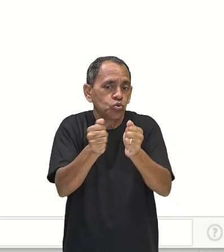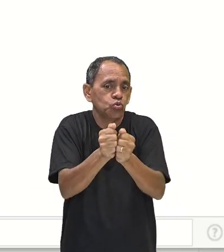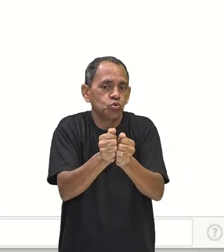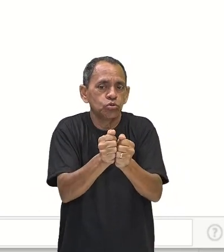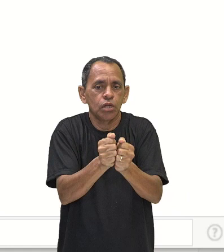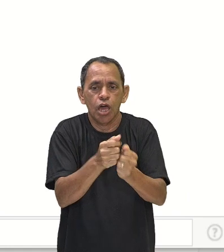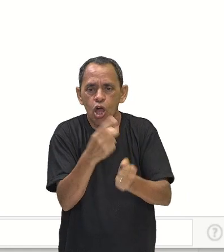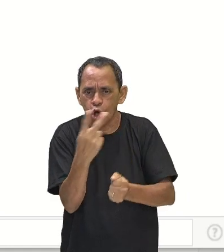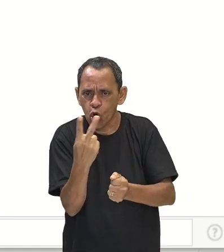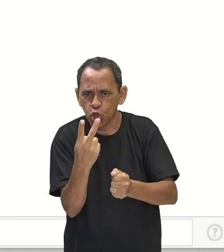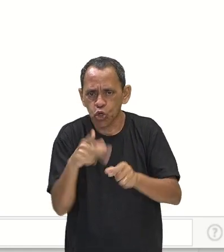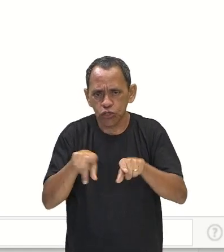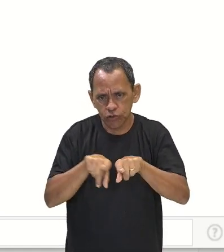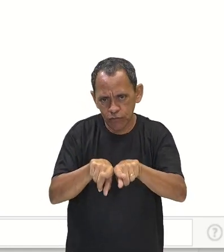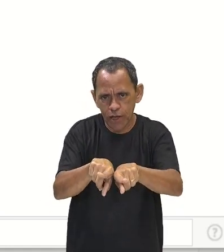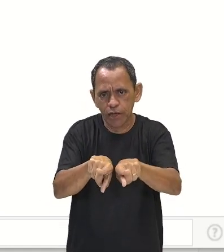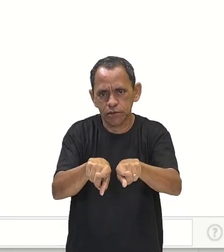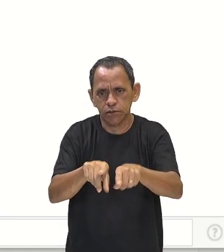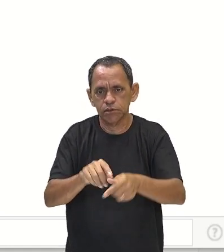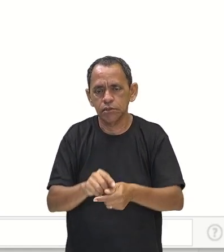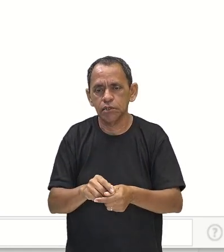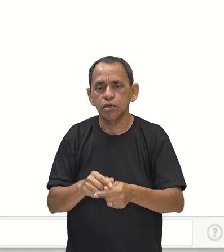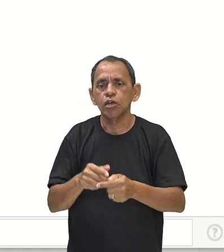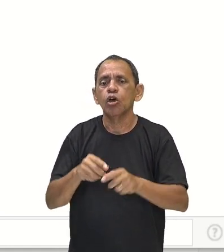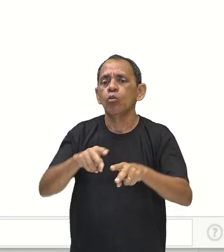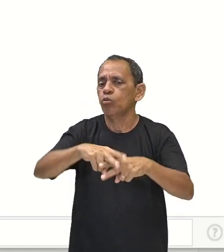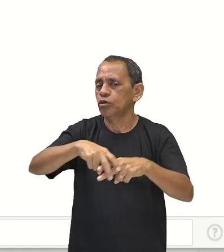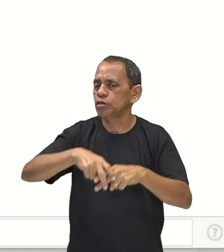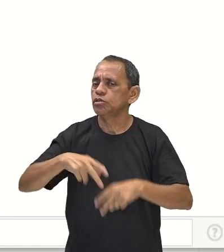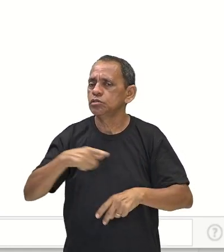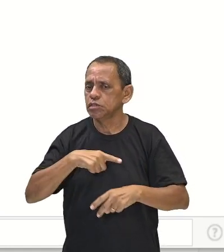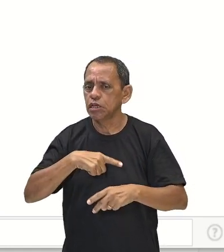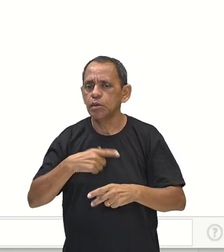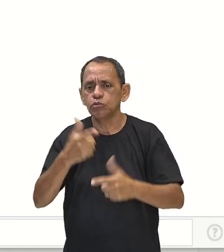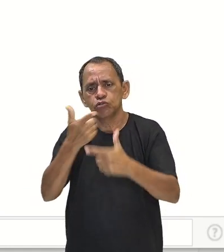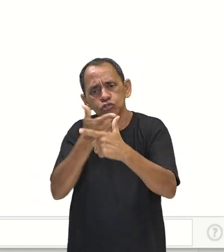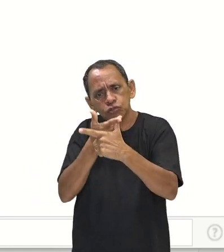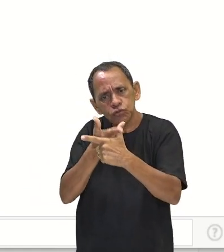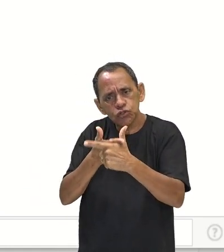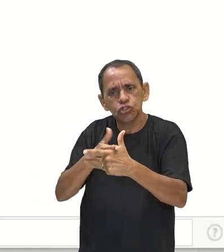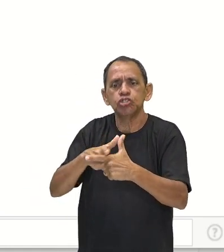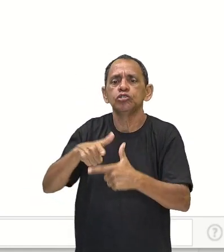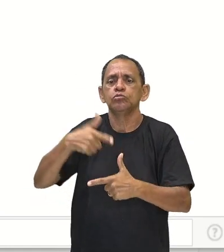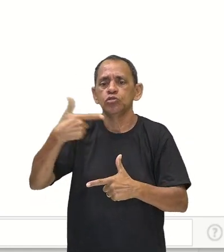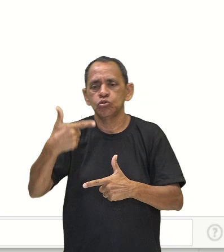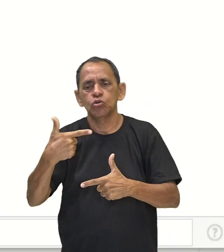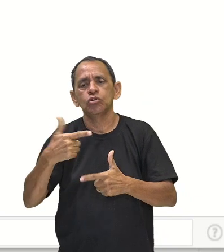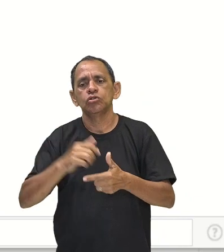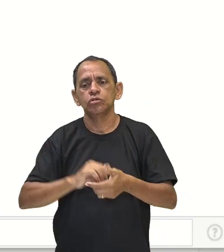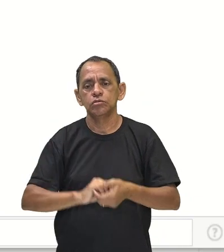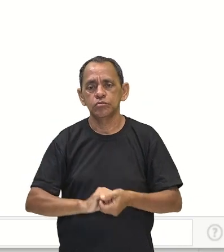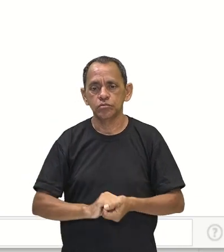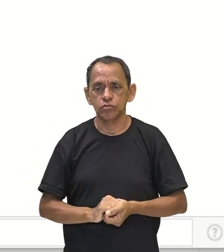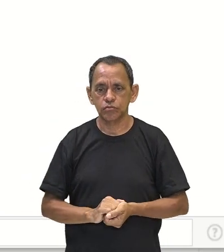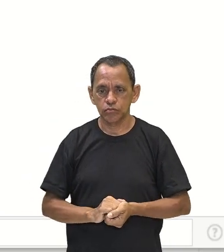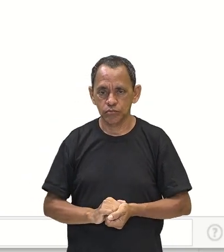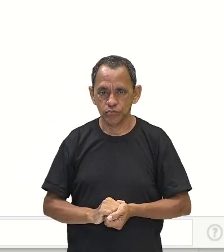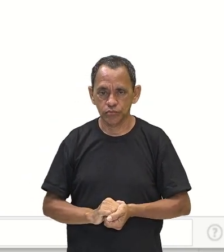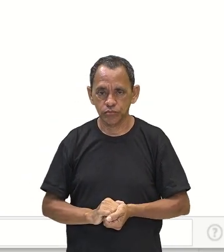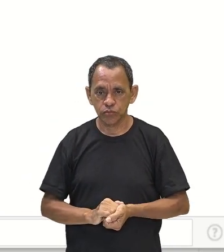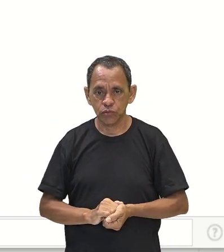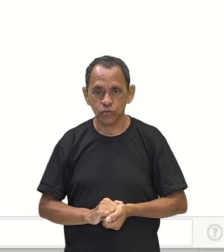nós temos que dividir por 2. Então, eu tenho, no caso, 6 vértices. De cada vértice